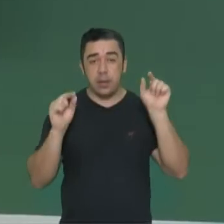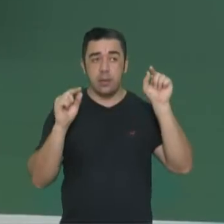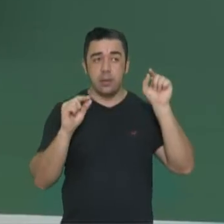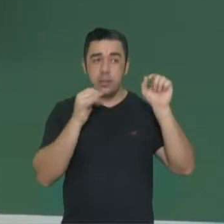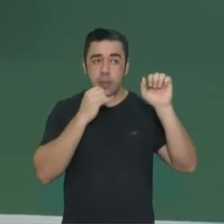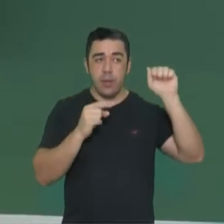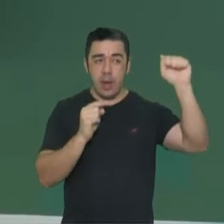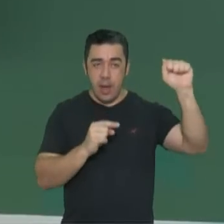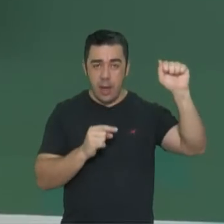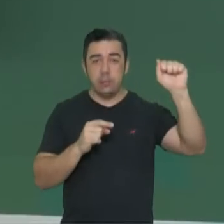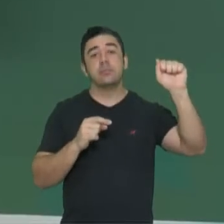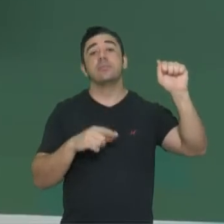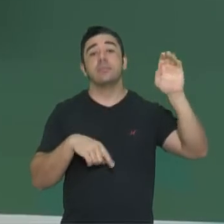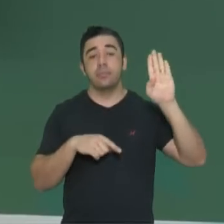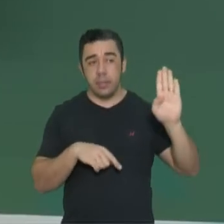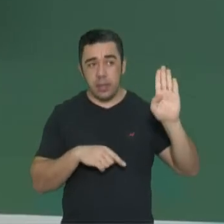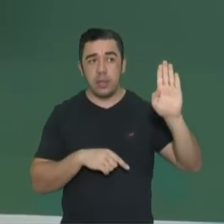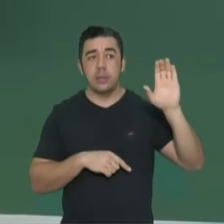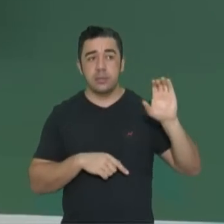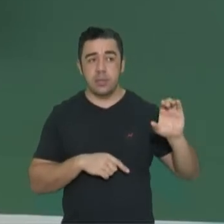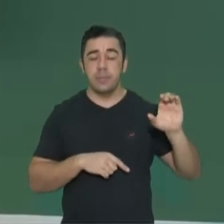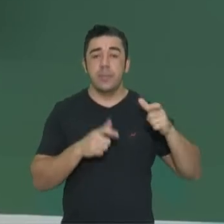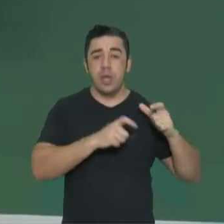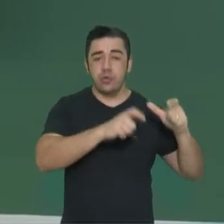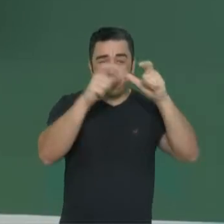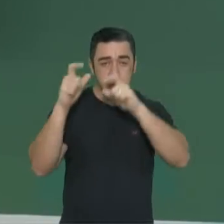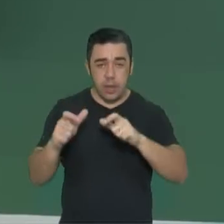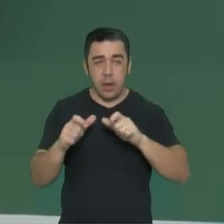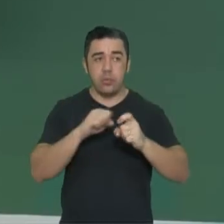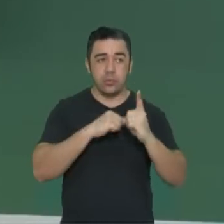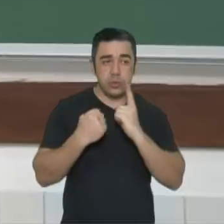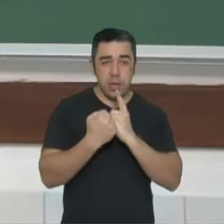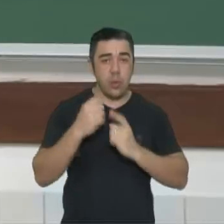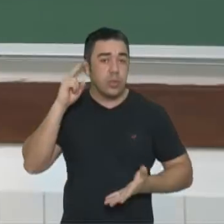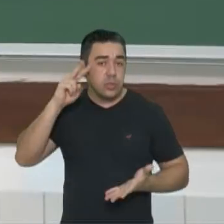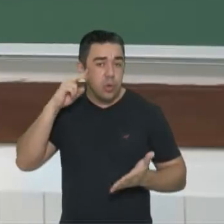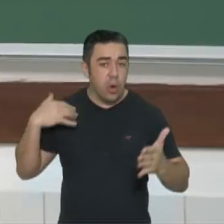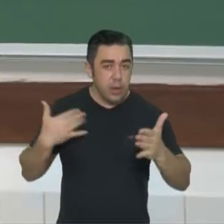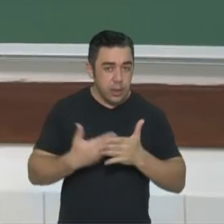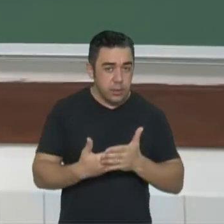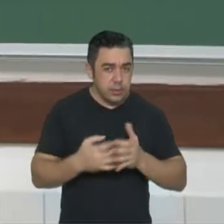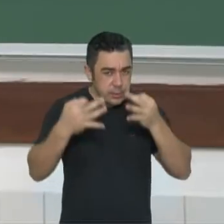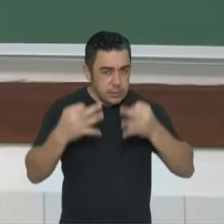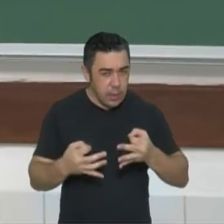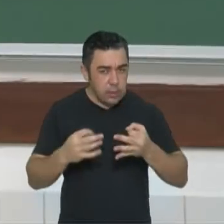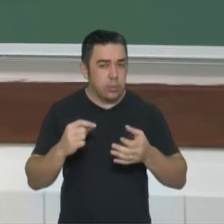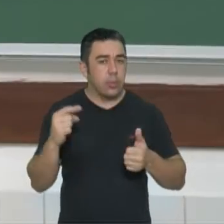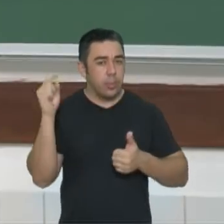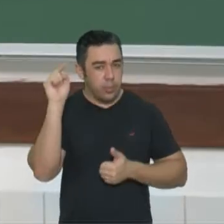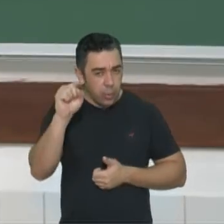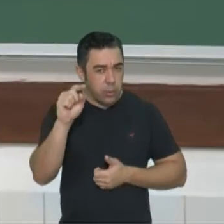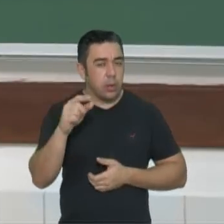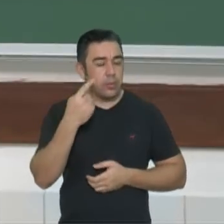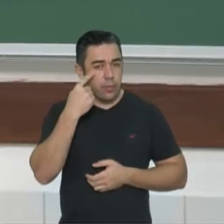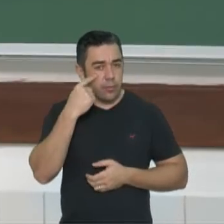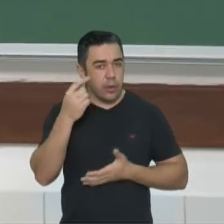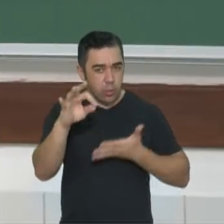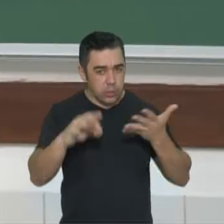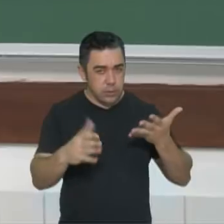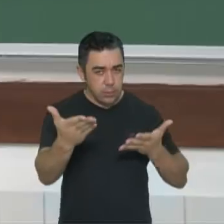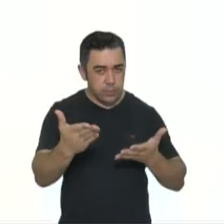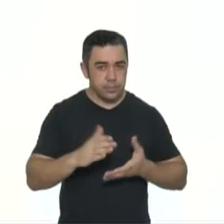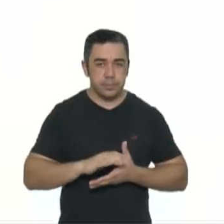as variações regionais, quais são as variações sociais e as históricas, certo? Então, coloque para mim, daqui a pouco a gente volta para